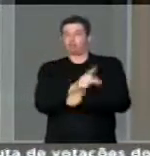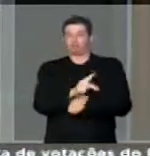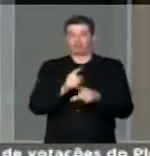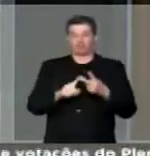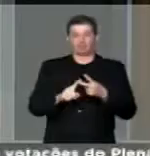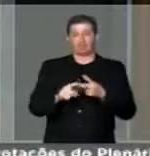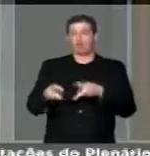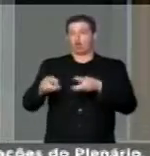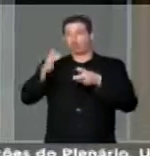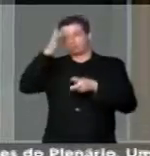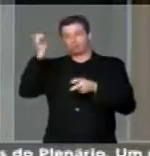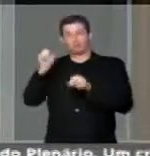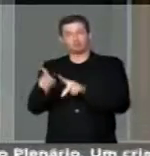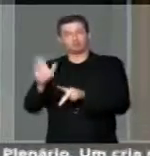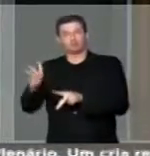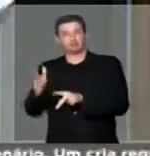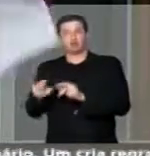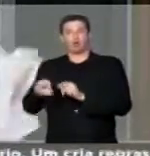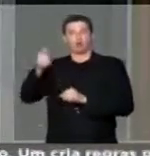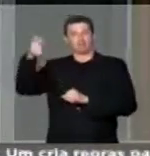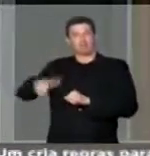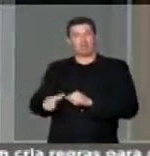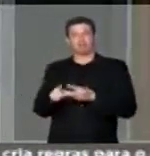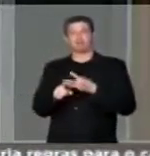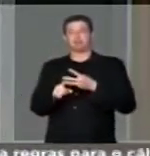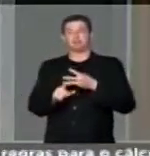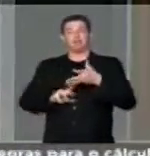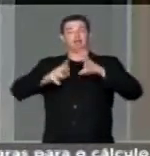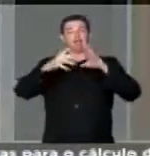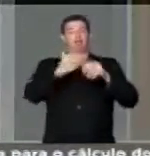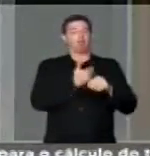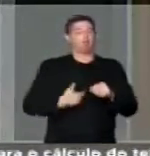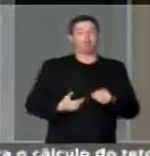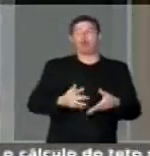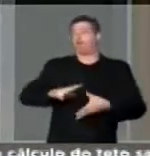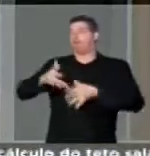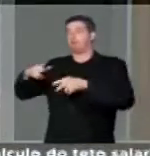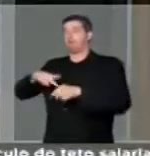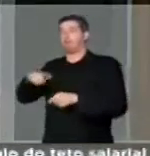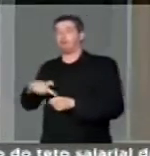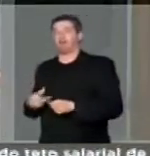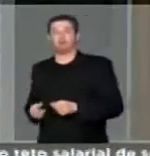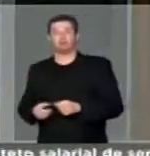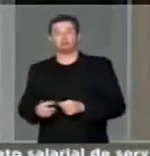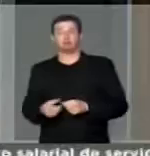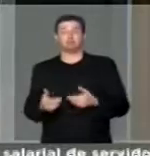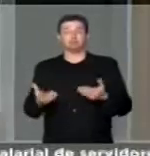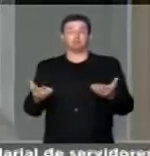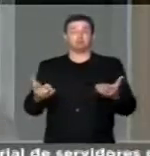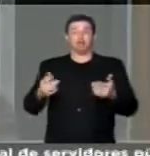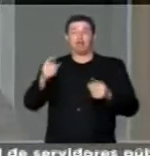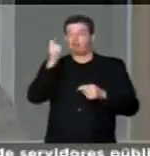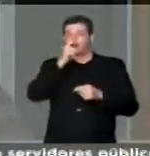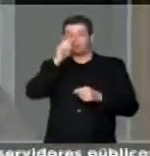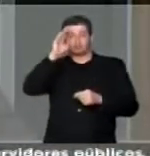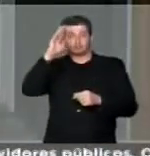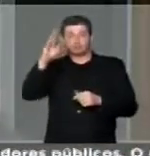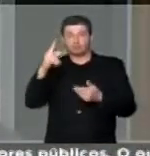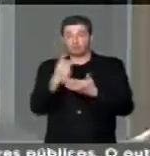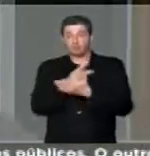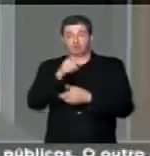dos inativos, é uma reforma do setor público, é uma reforma do setor privado, e a grande mentira